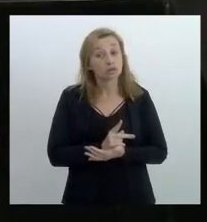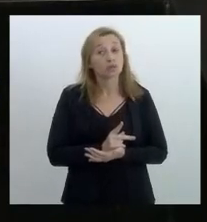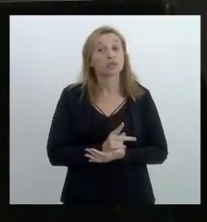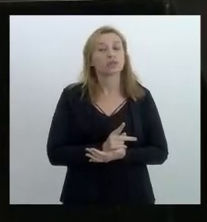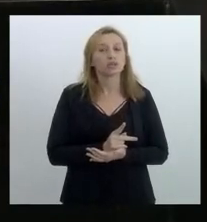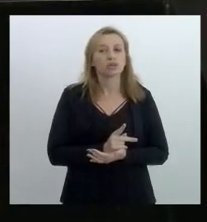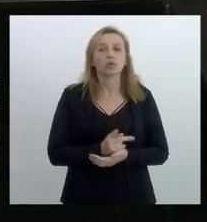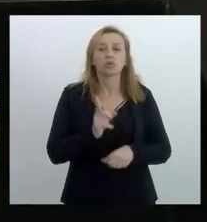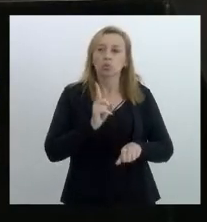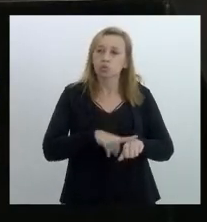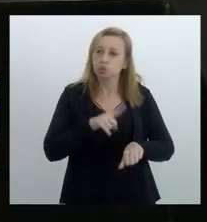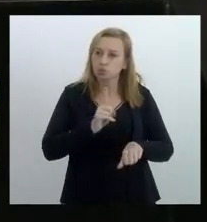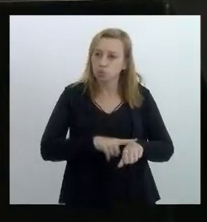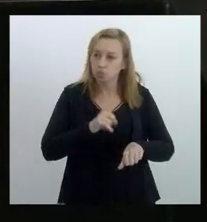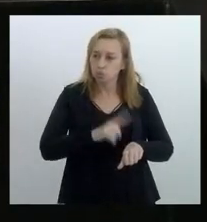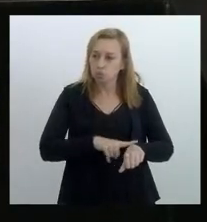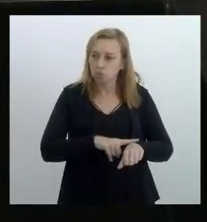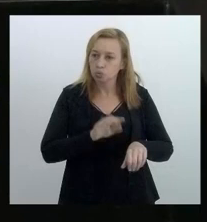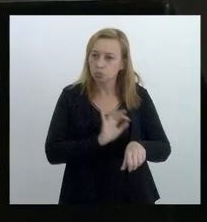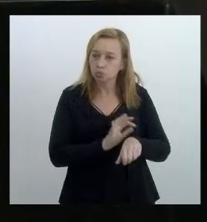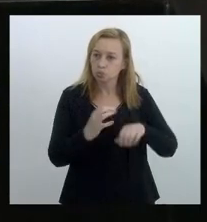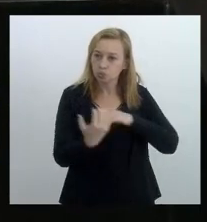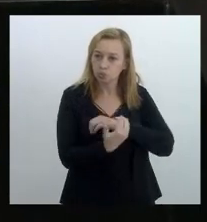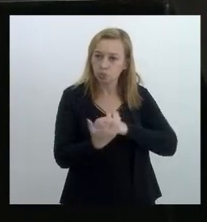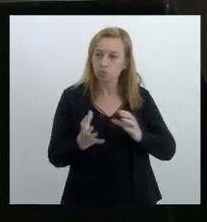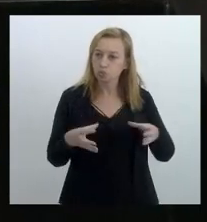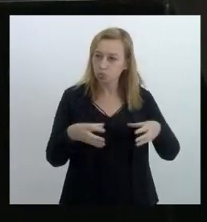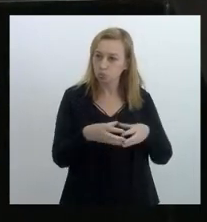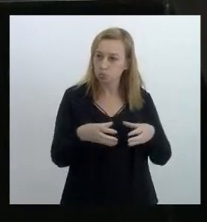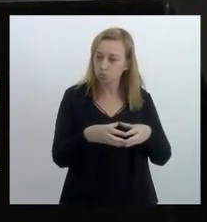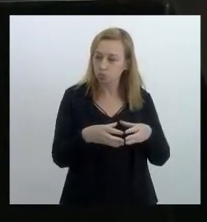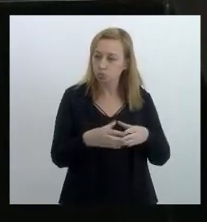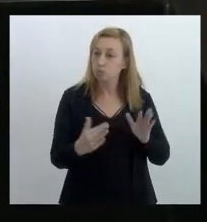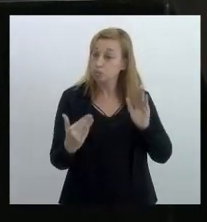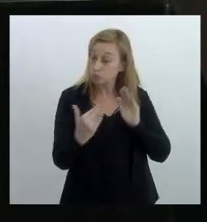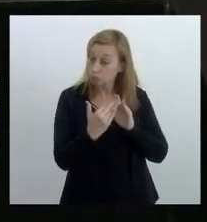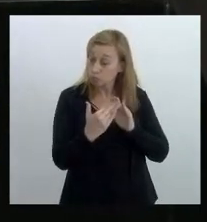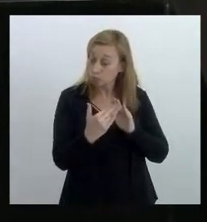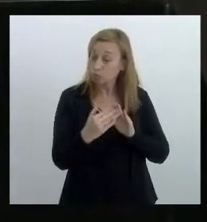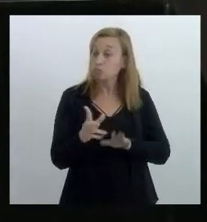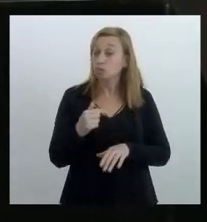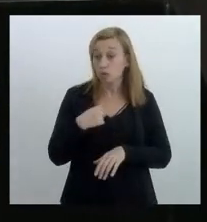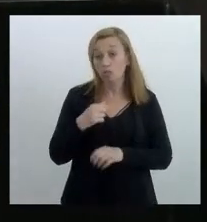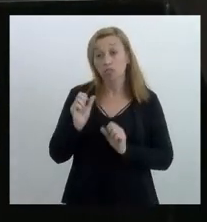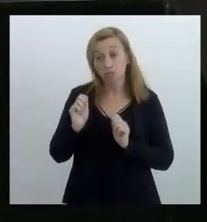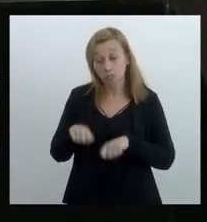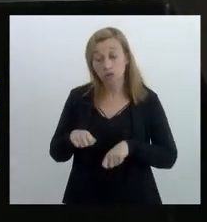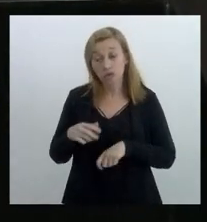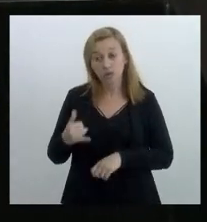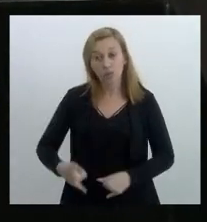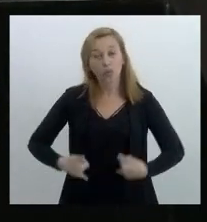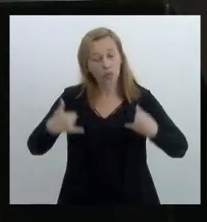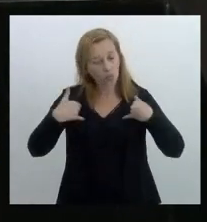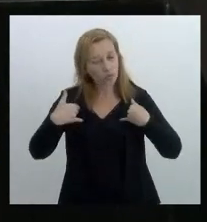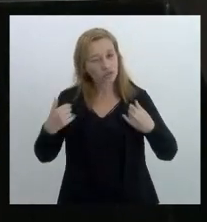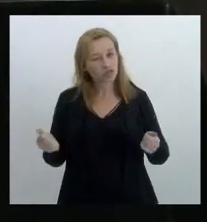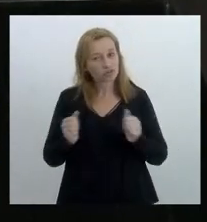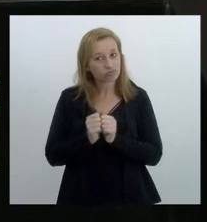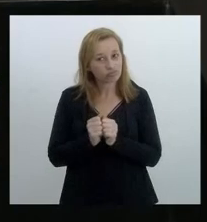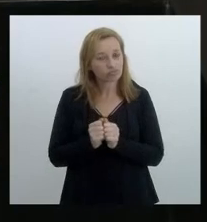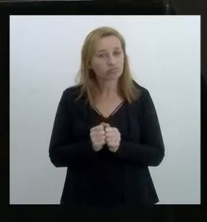o prazo da Comissão Covid, estabelecida nesta casa que eu tive a possibilidade e o orgulho de